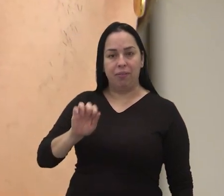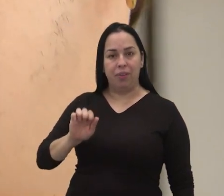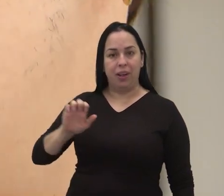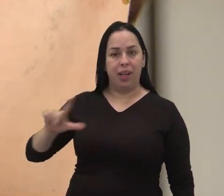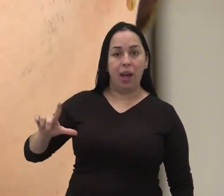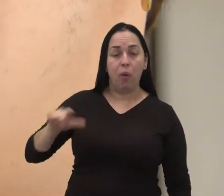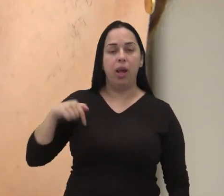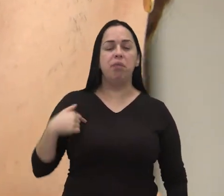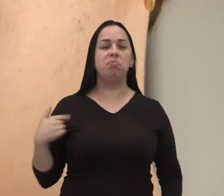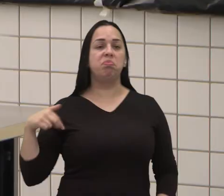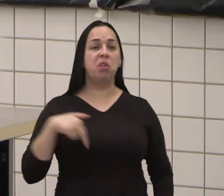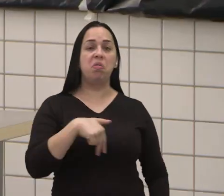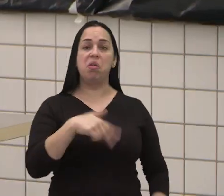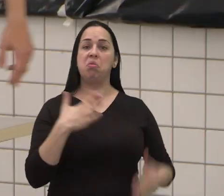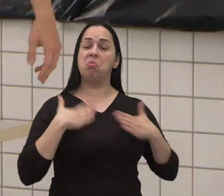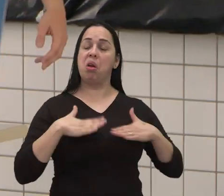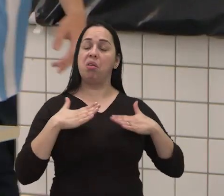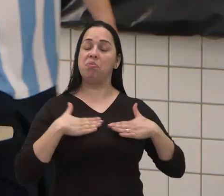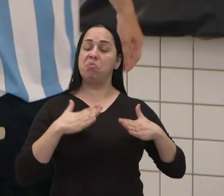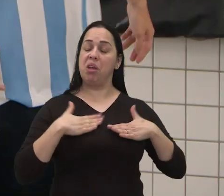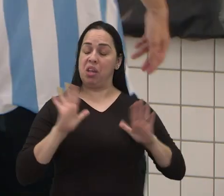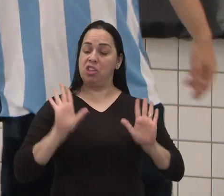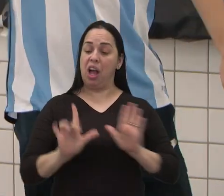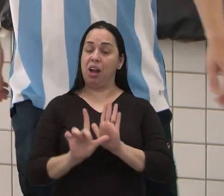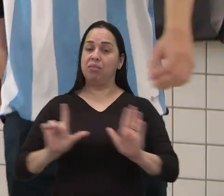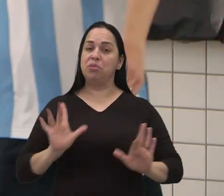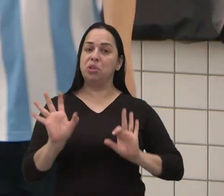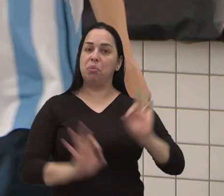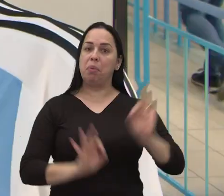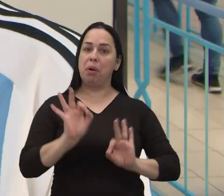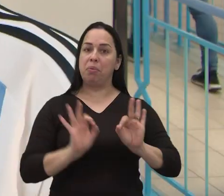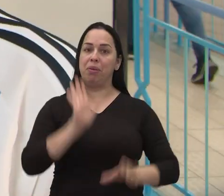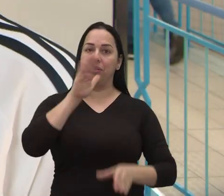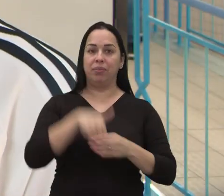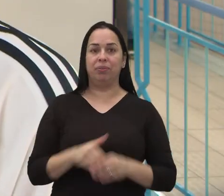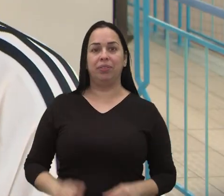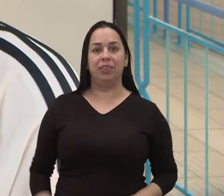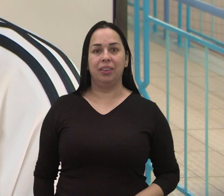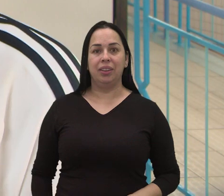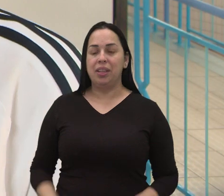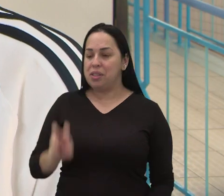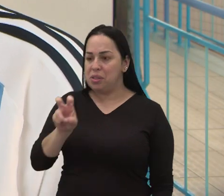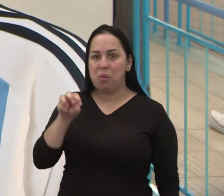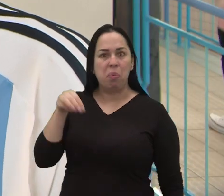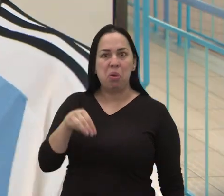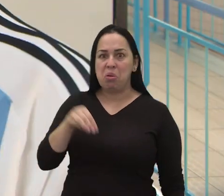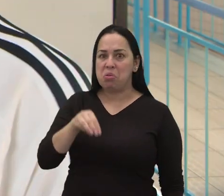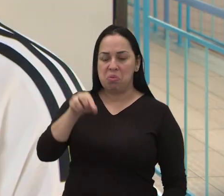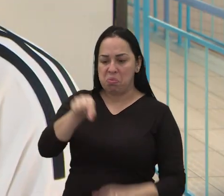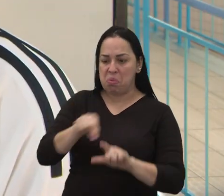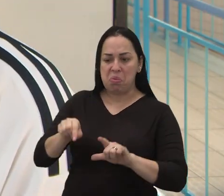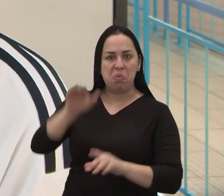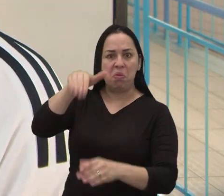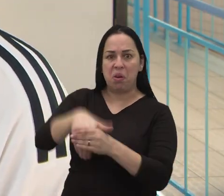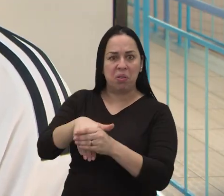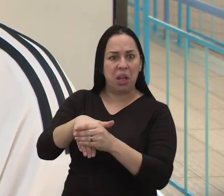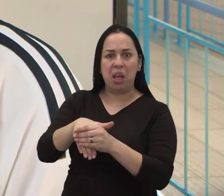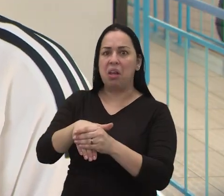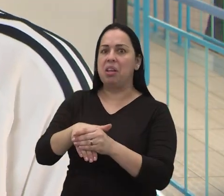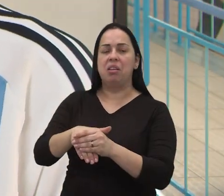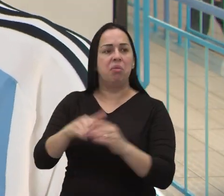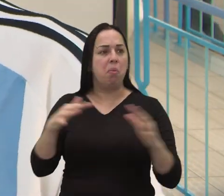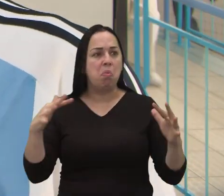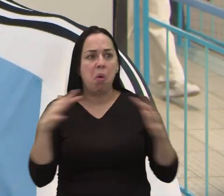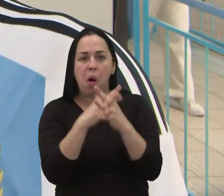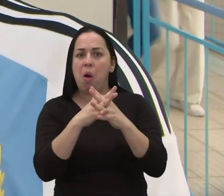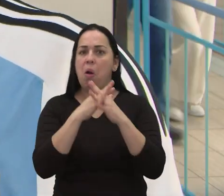muita pressa e preparado para o exercício da cidadania. Eu fiquei 5 minutos para poder votar, sem nenhum tipo de conflito, todo